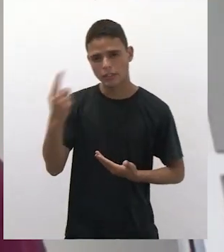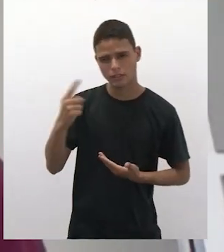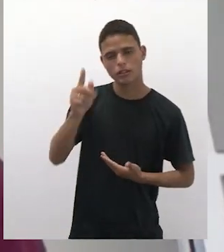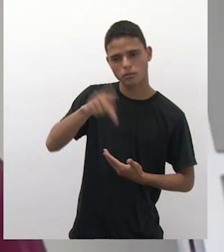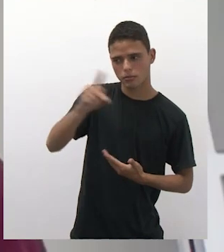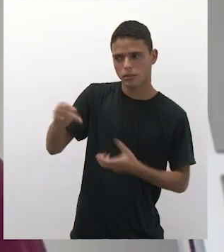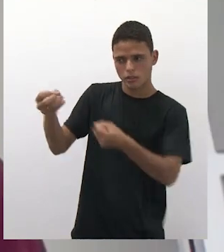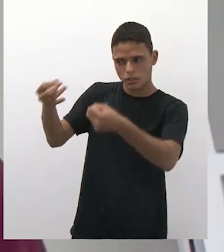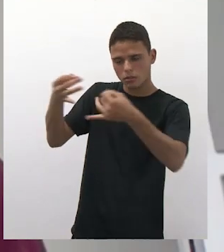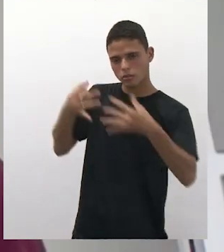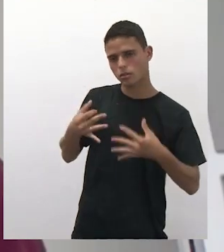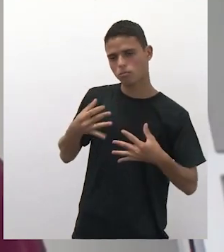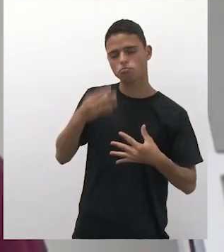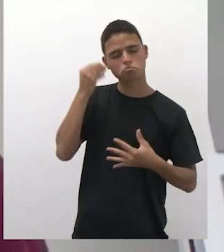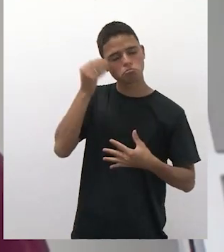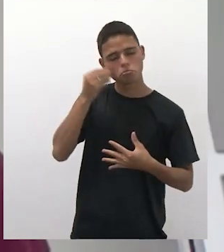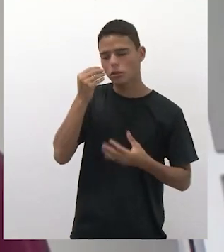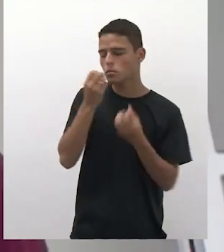compartilha conosco, né?